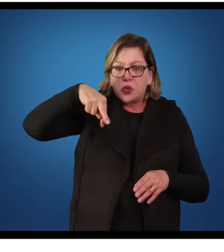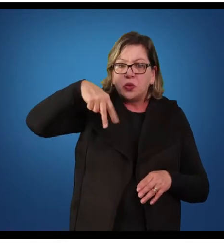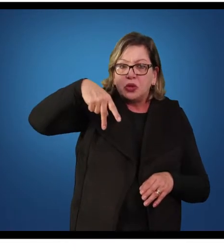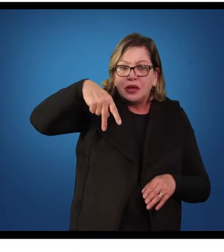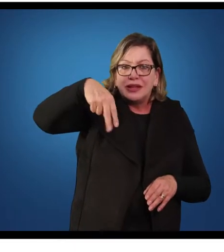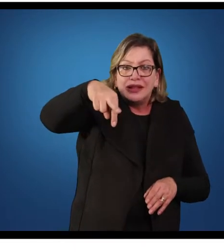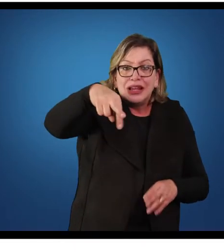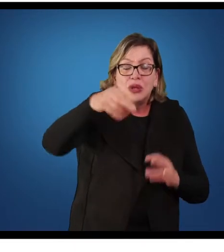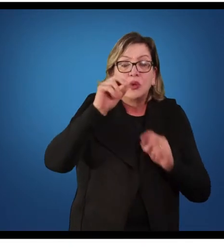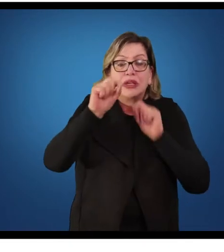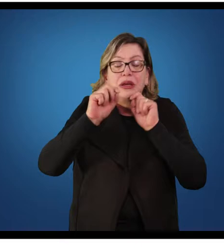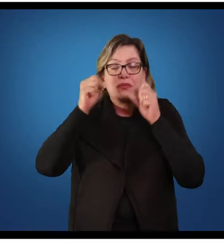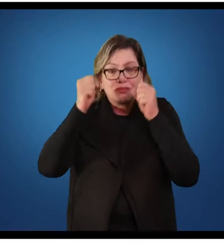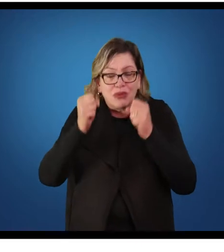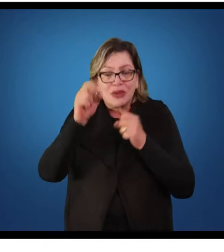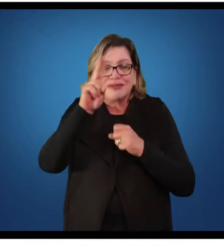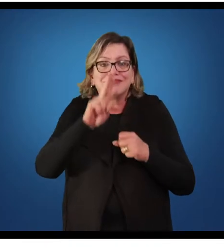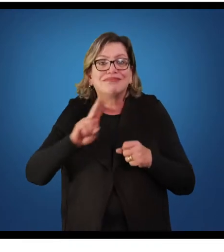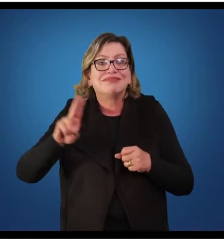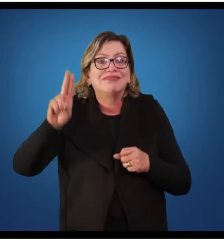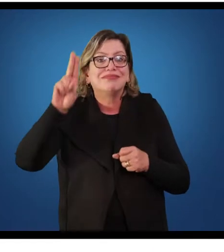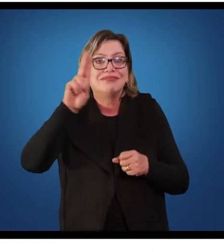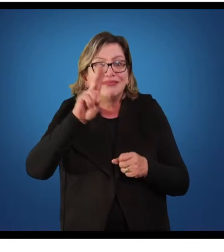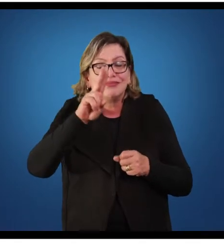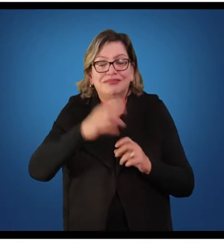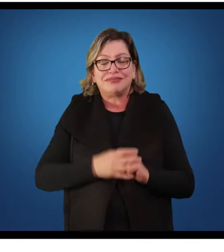Você está lá na escola ministrando sua aula.